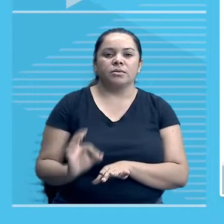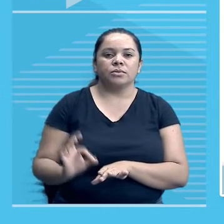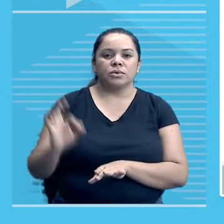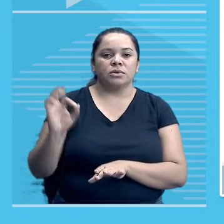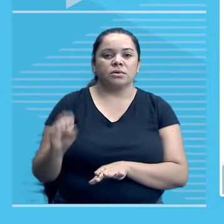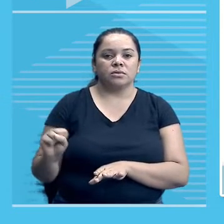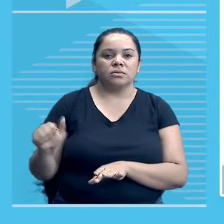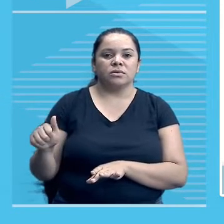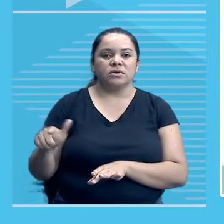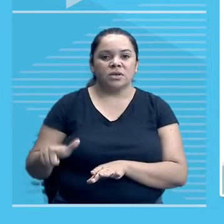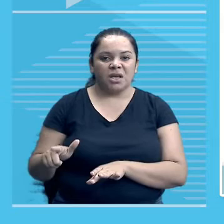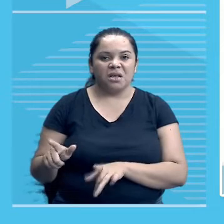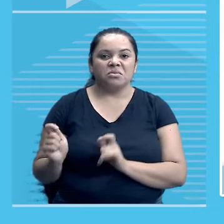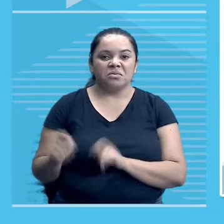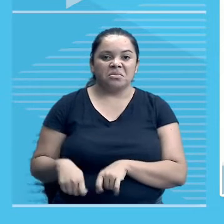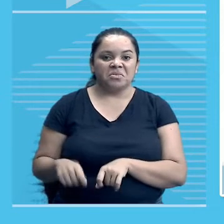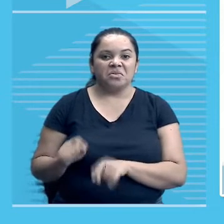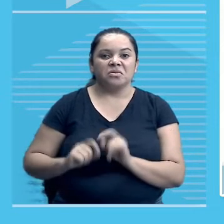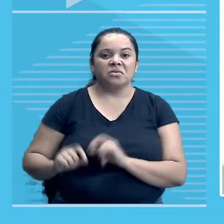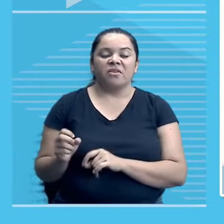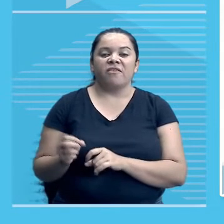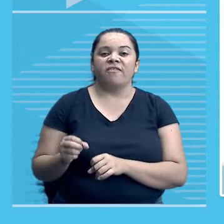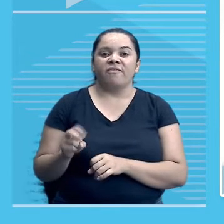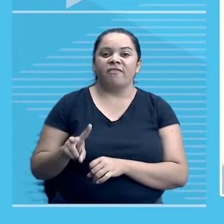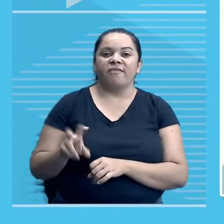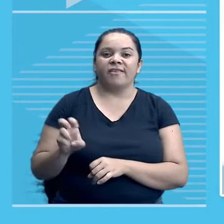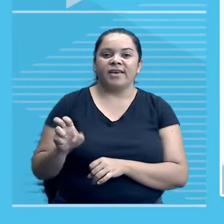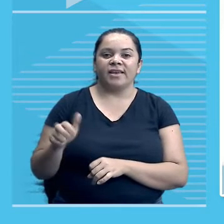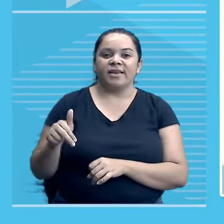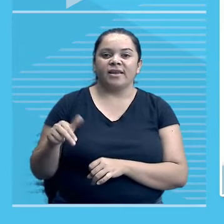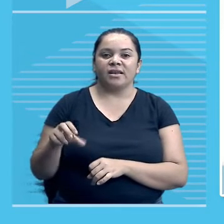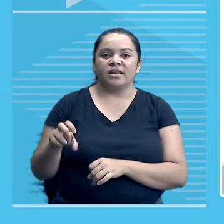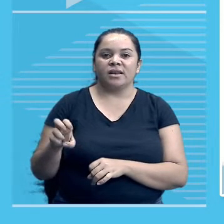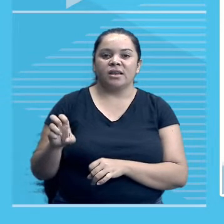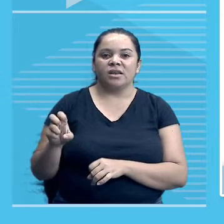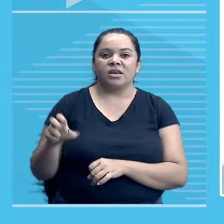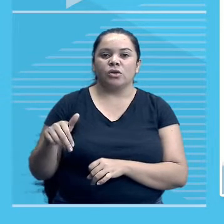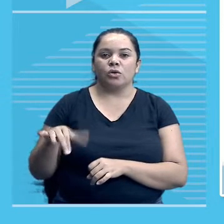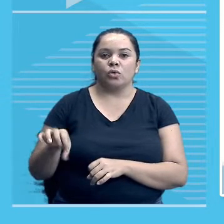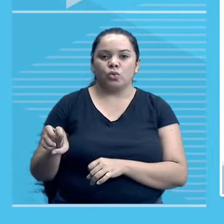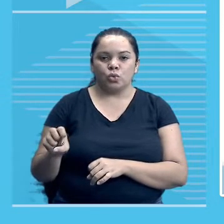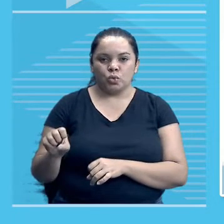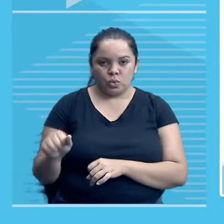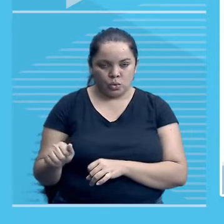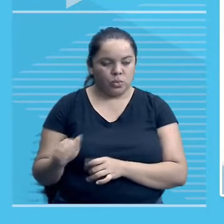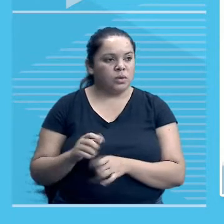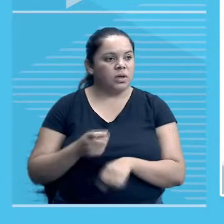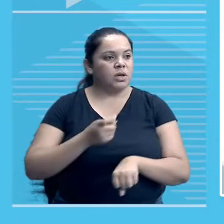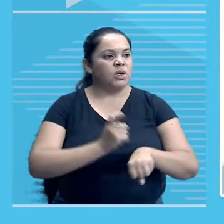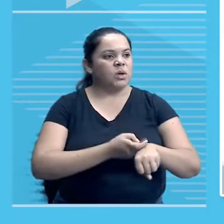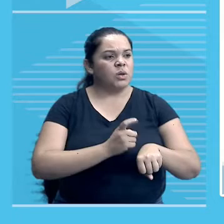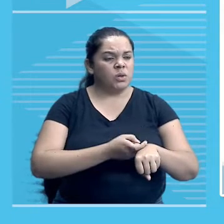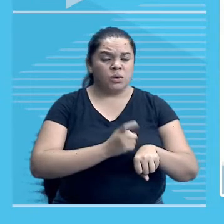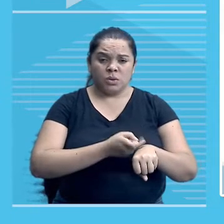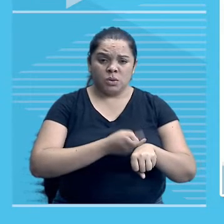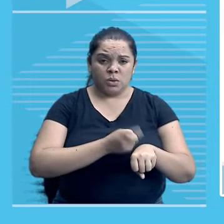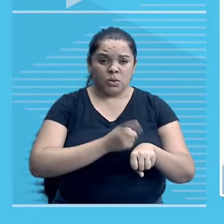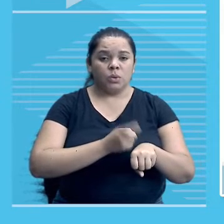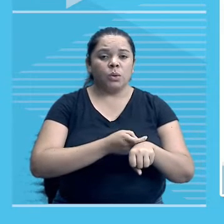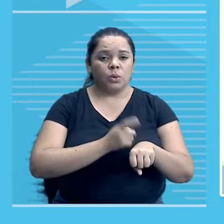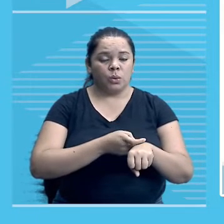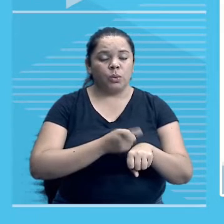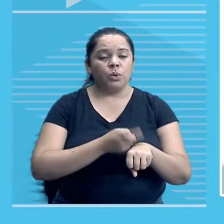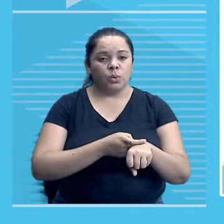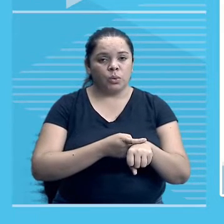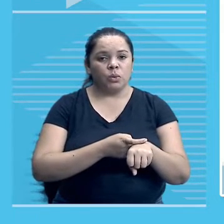veneno potente, tá? São sólidos e cristalinos à temperatura ambiente, todo sal à temperatura ambiente vai